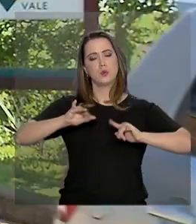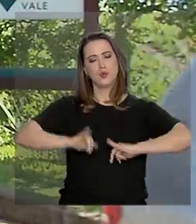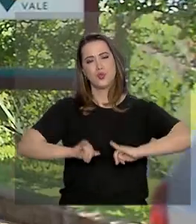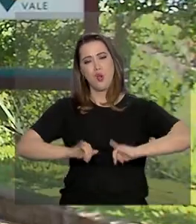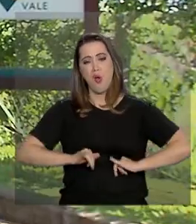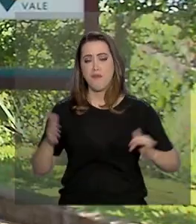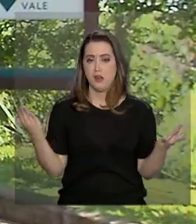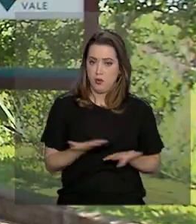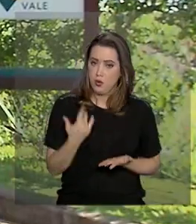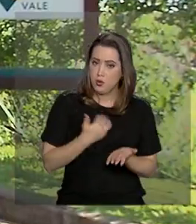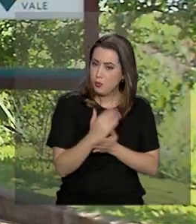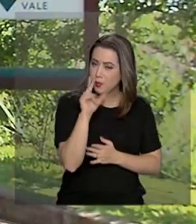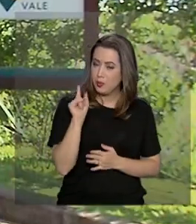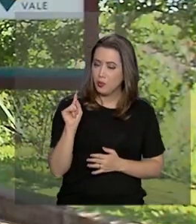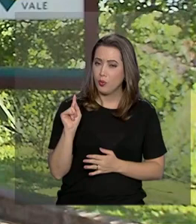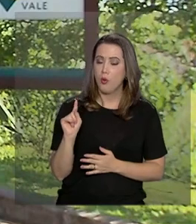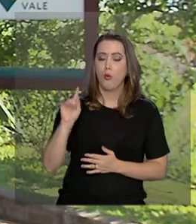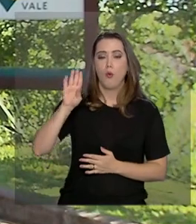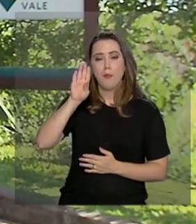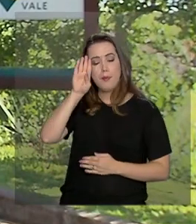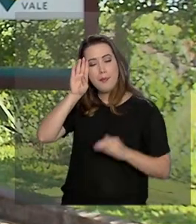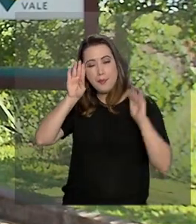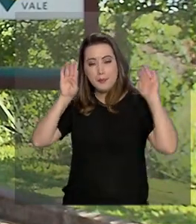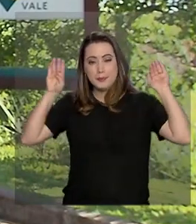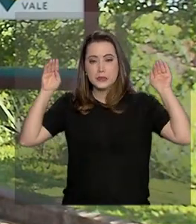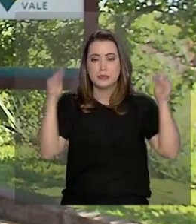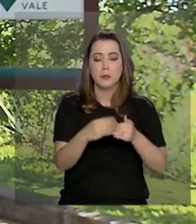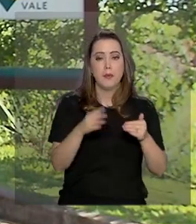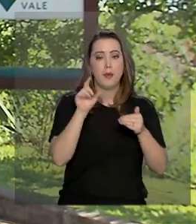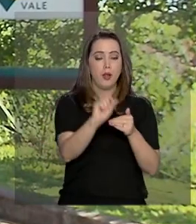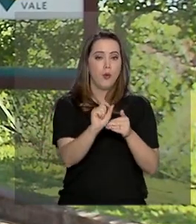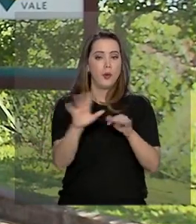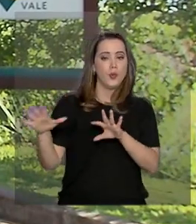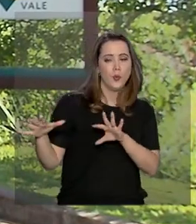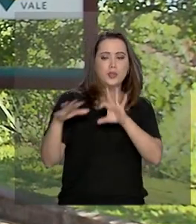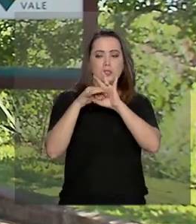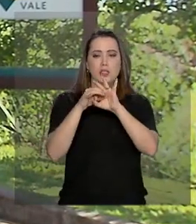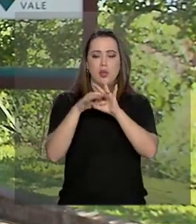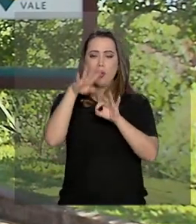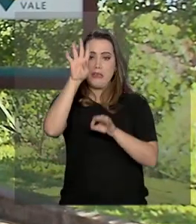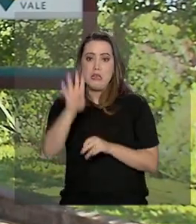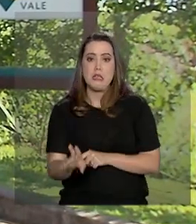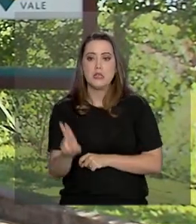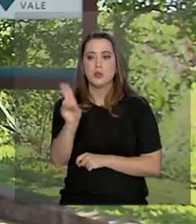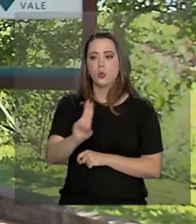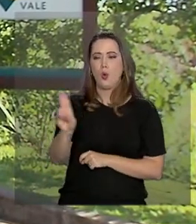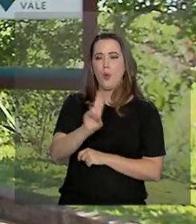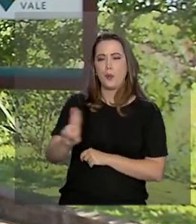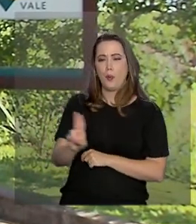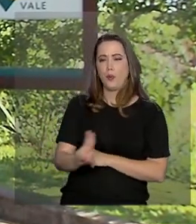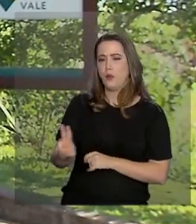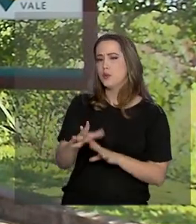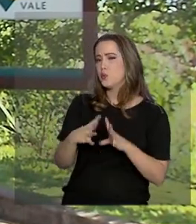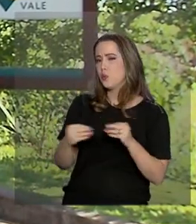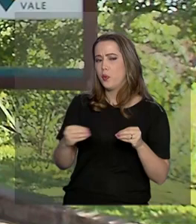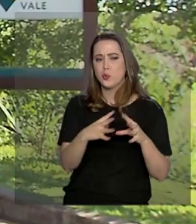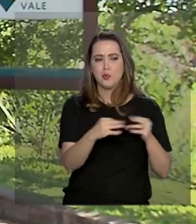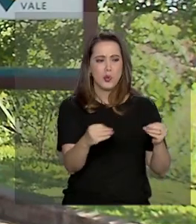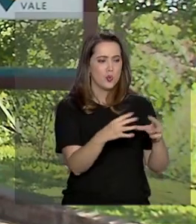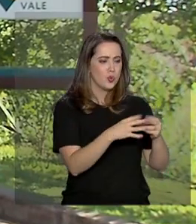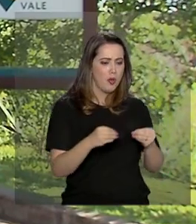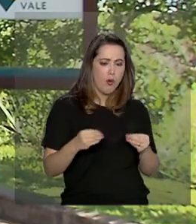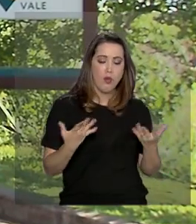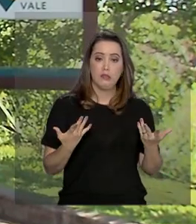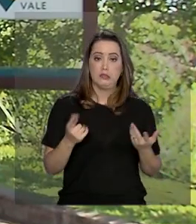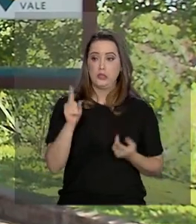a prioridade das equipes que trabalham no local é também unificar a lista de desaparecidos. Até então, havia uma lista